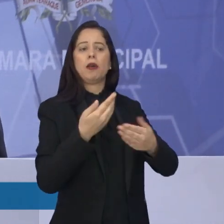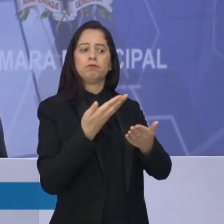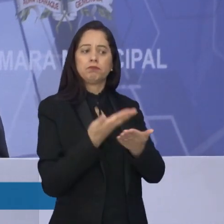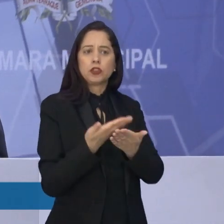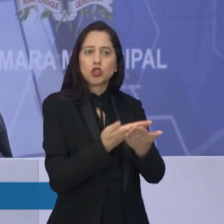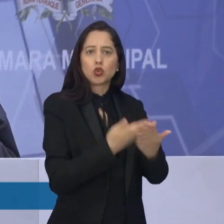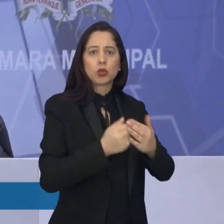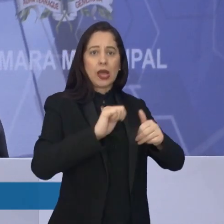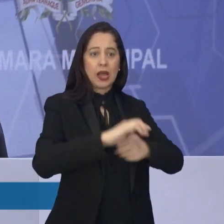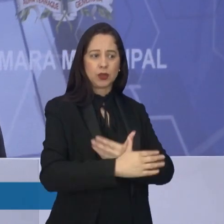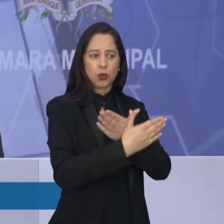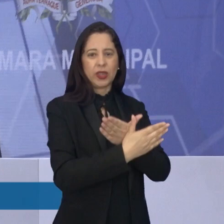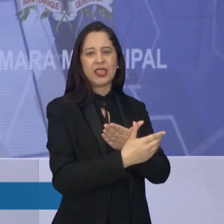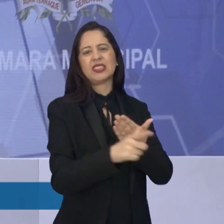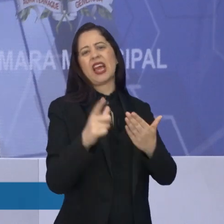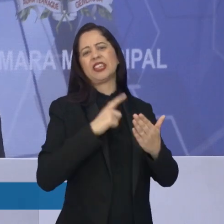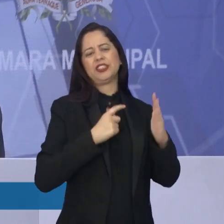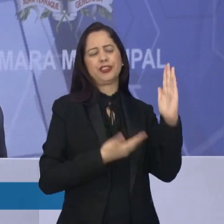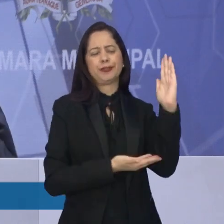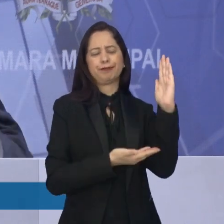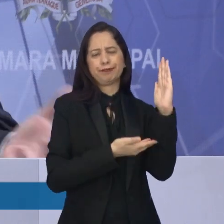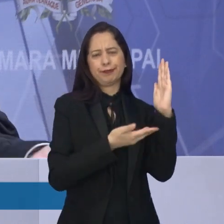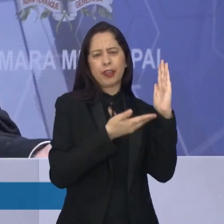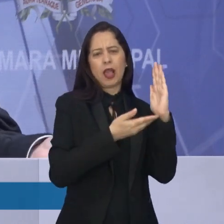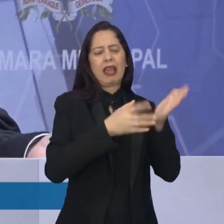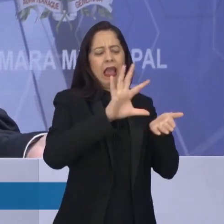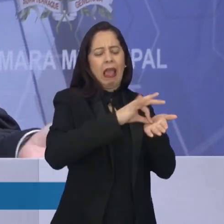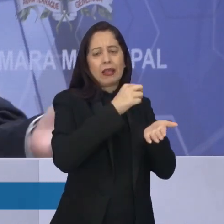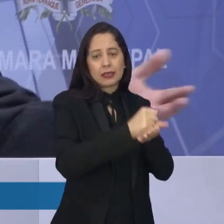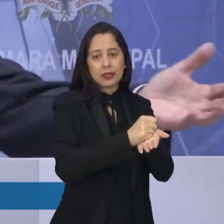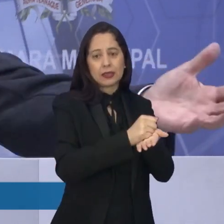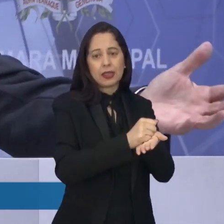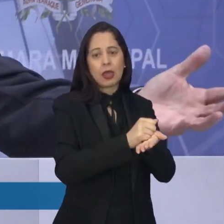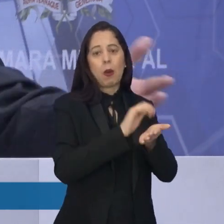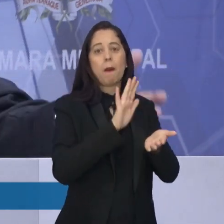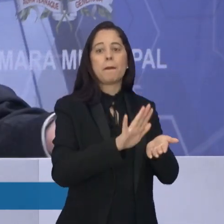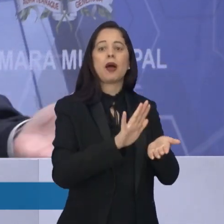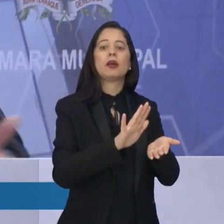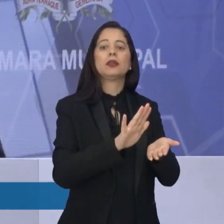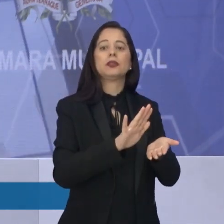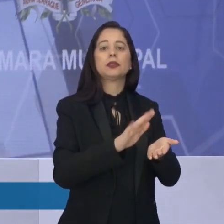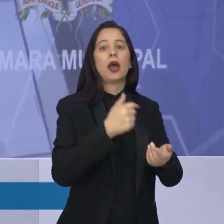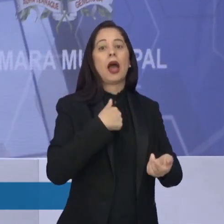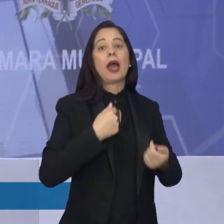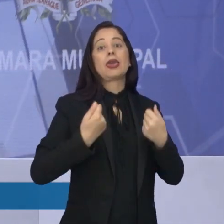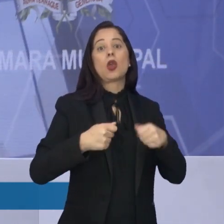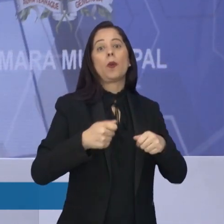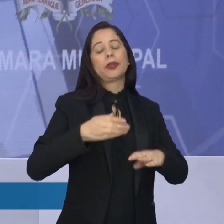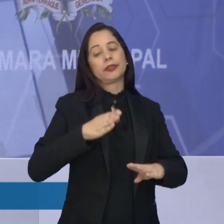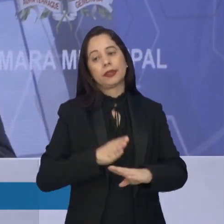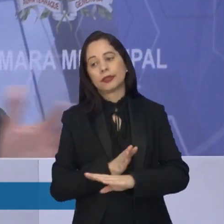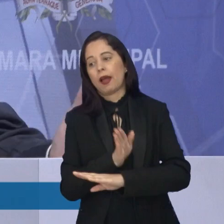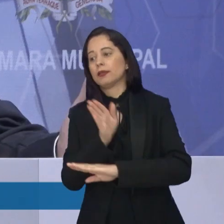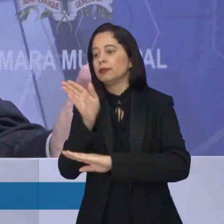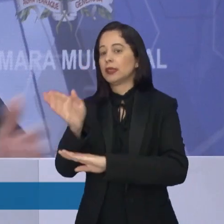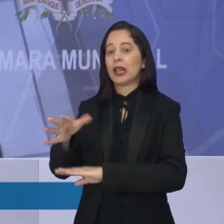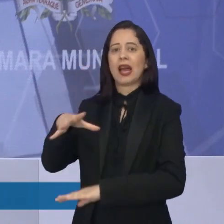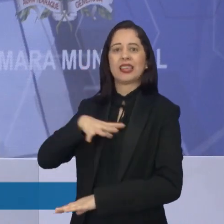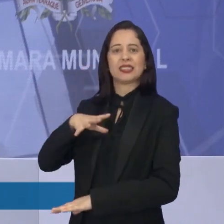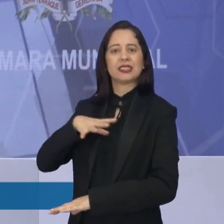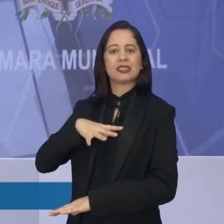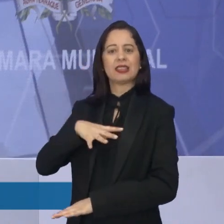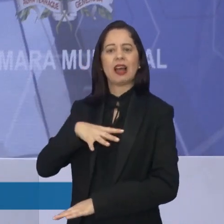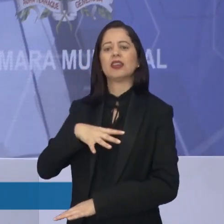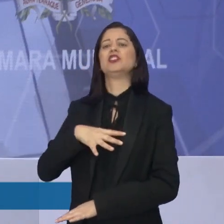uma burocracia qualquer de matrícula, e alguma coisa me obrigou a ir na cidade procurar um cartório. Eu não me lembro o que